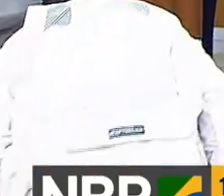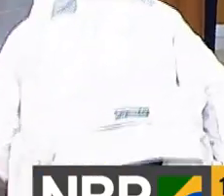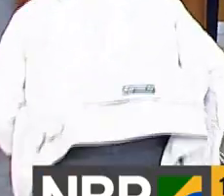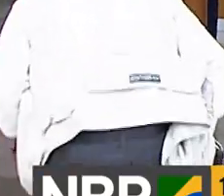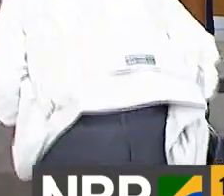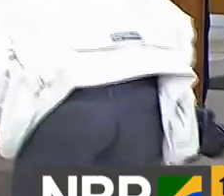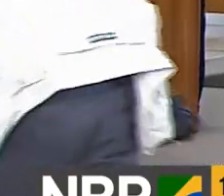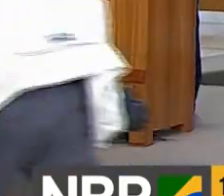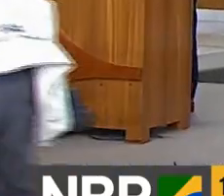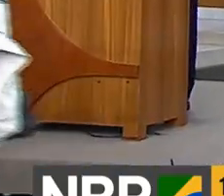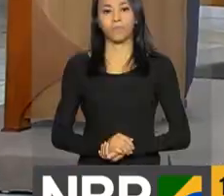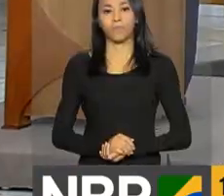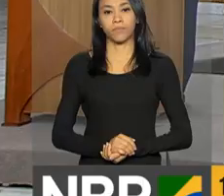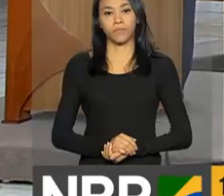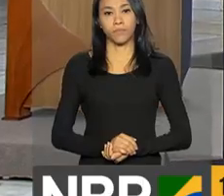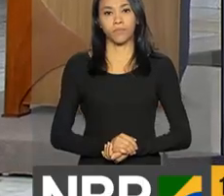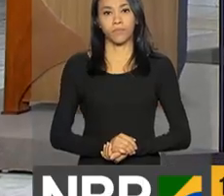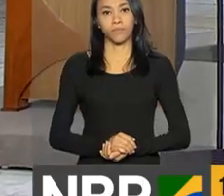Quero